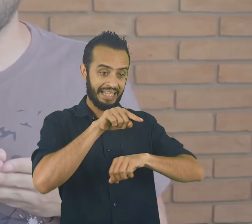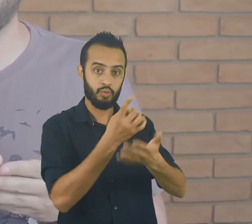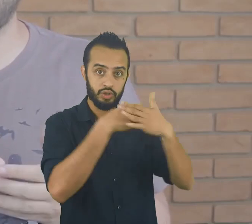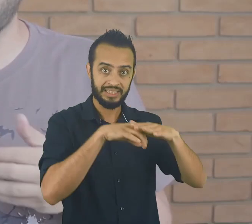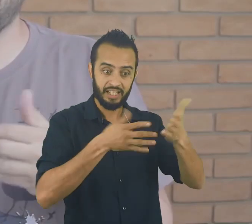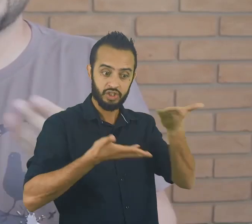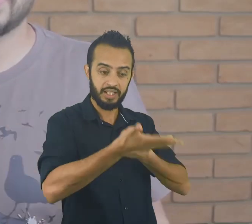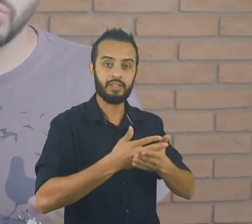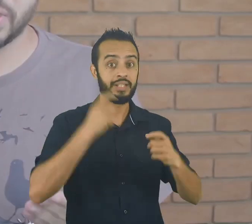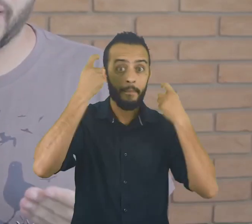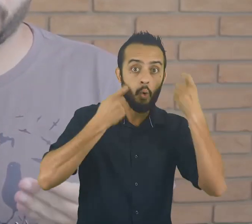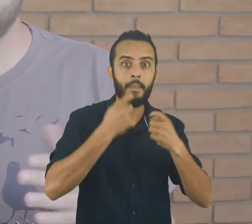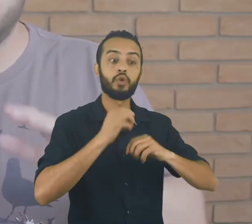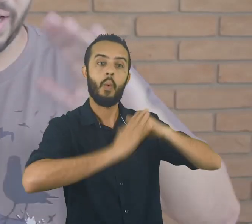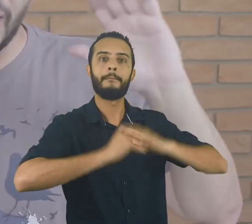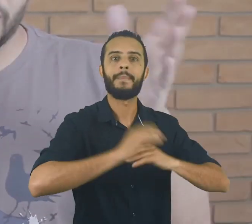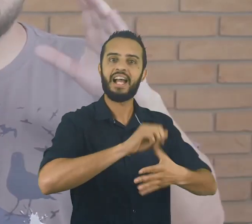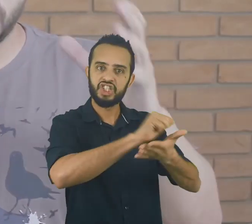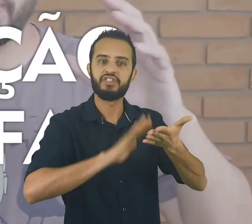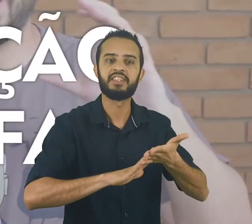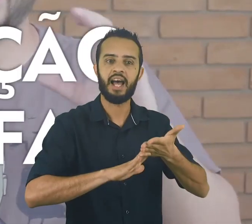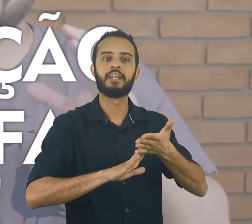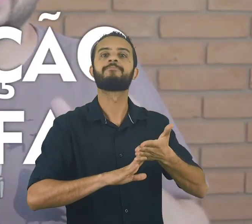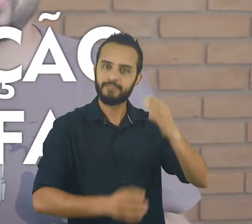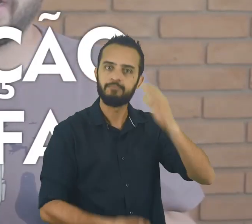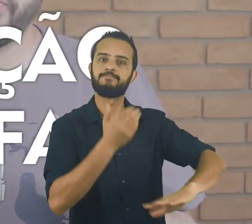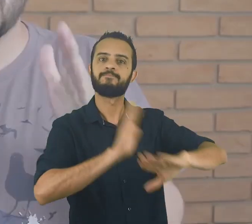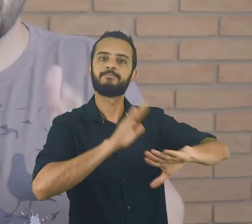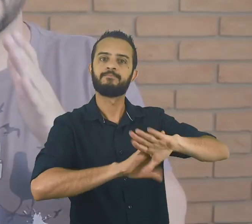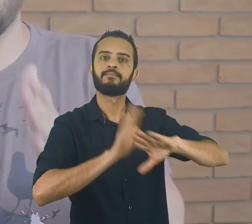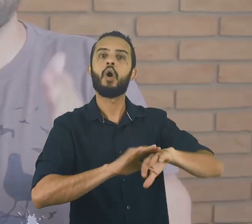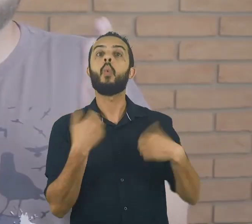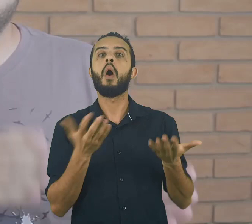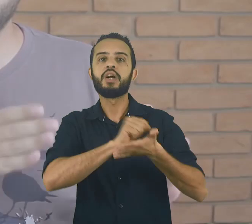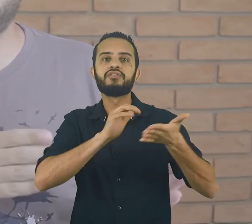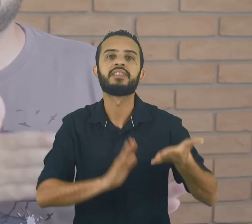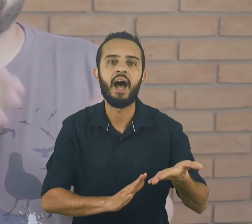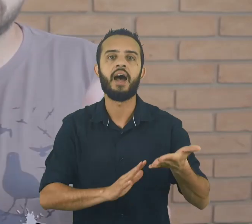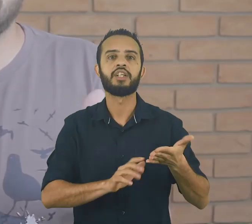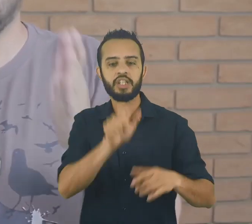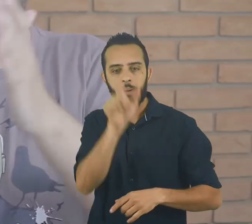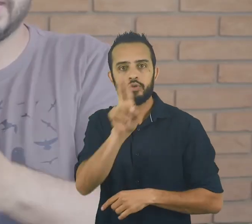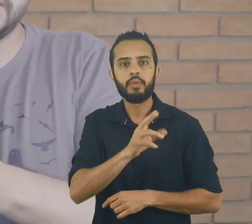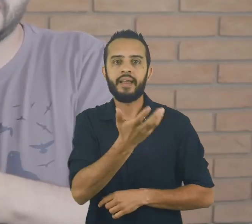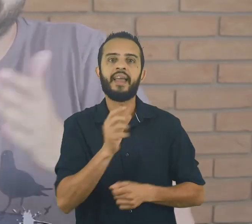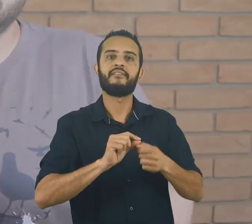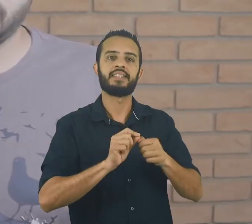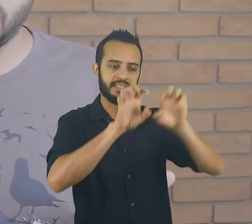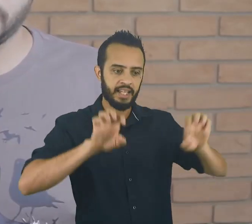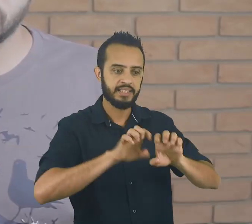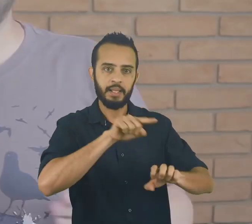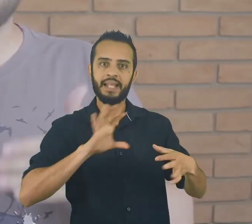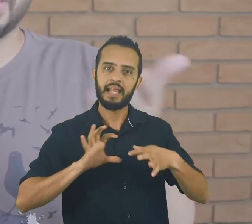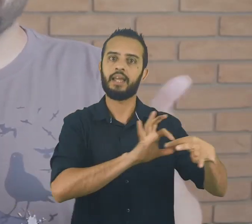mais preocupado com a realização de tarefas. Então a coisa típica é a realização de tarefa. Qual é a tarefa que aquele usuário quer fazer naquele sistema,